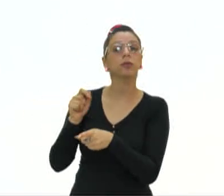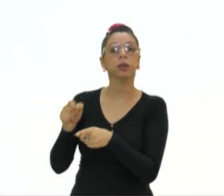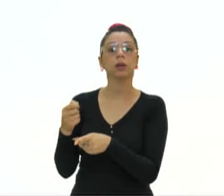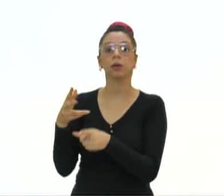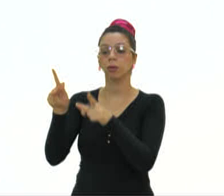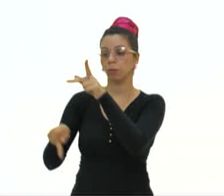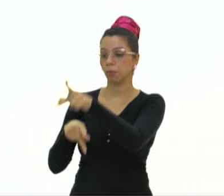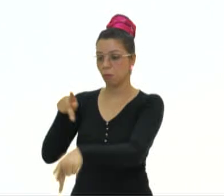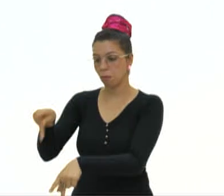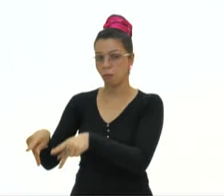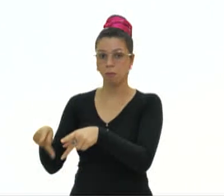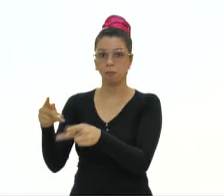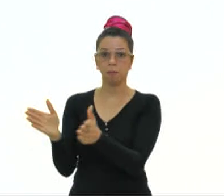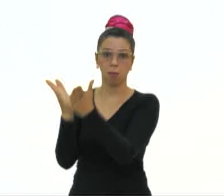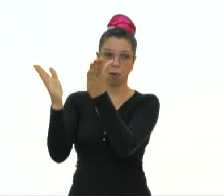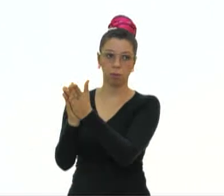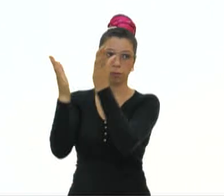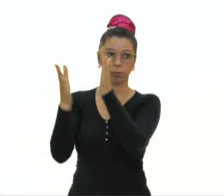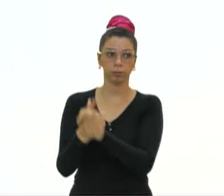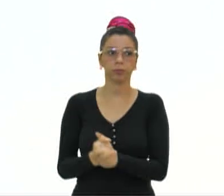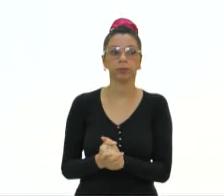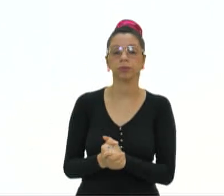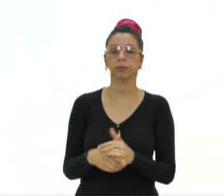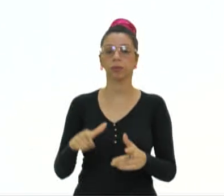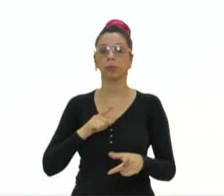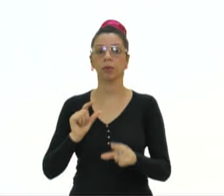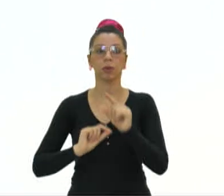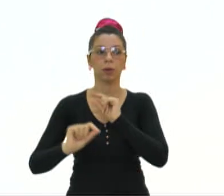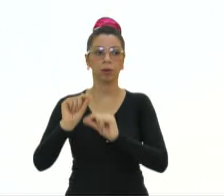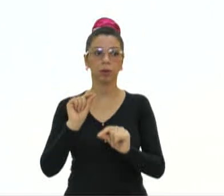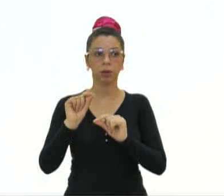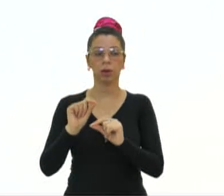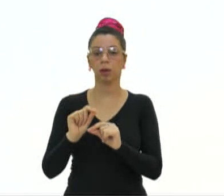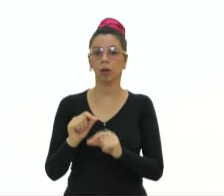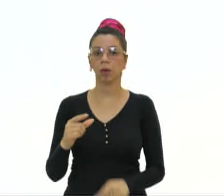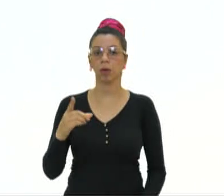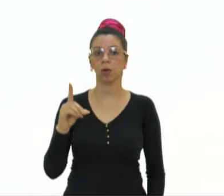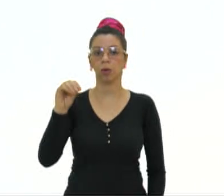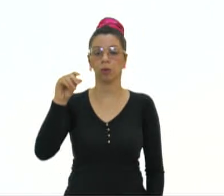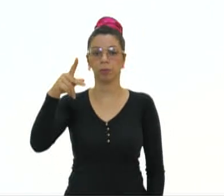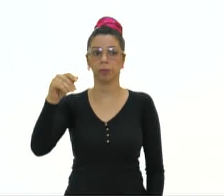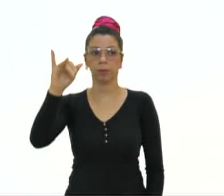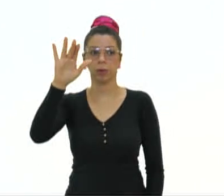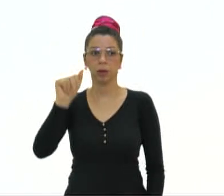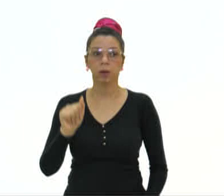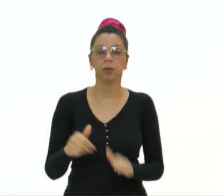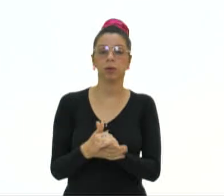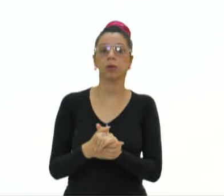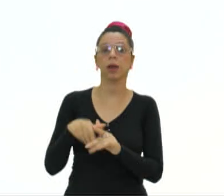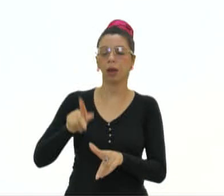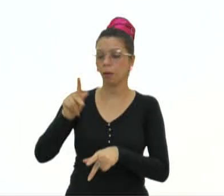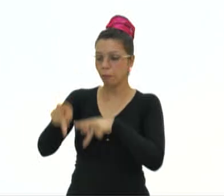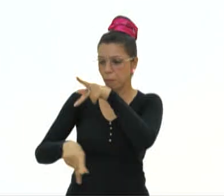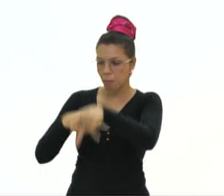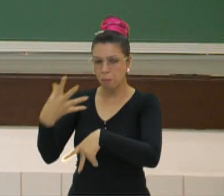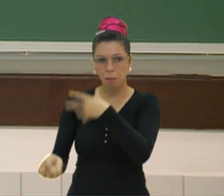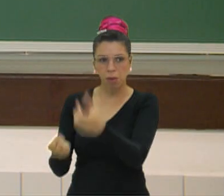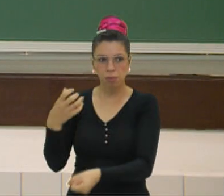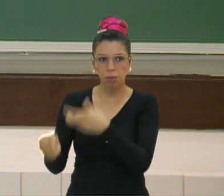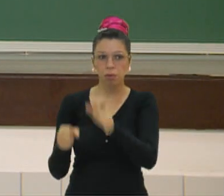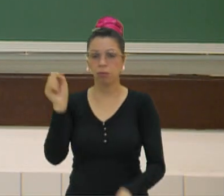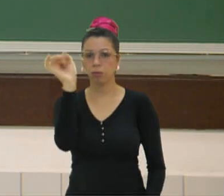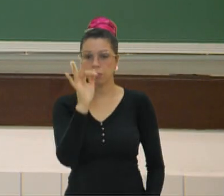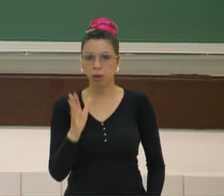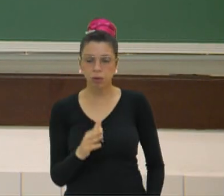típico populista do primeiro reinado. Estão corretas apenas. A técnica para você responder essa questão é a seguinte: o professor não vai mostrar para